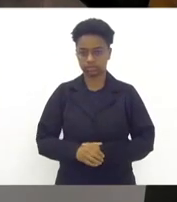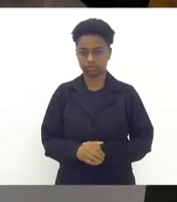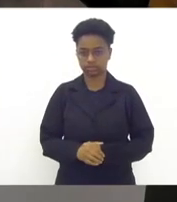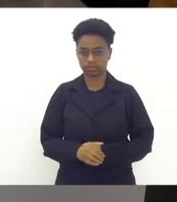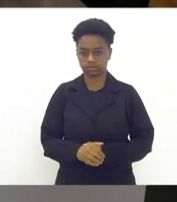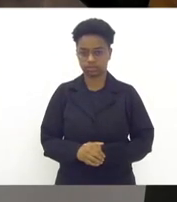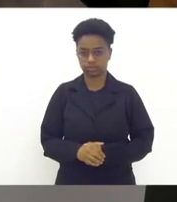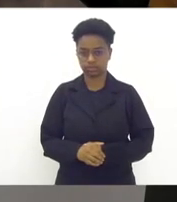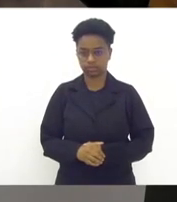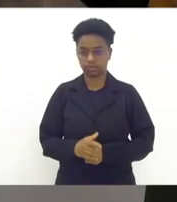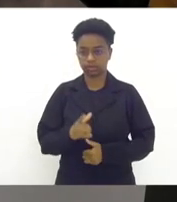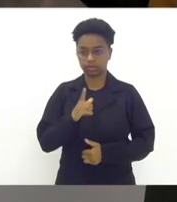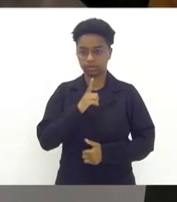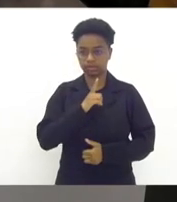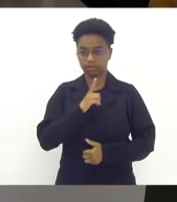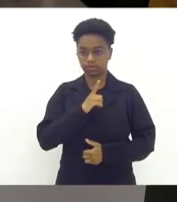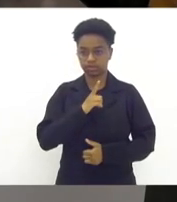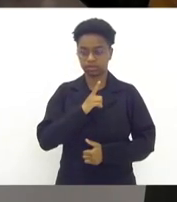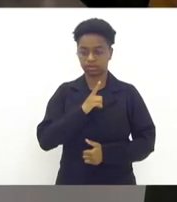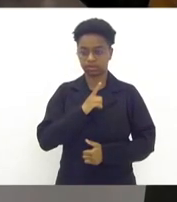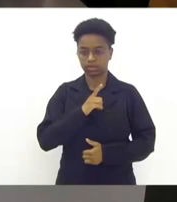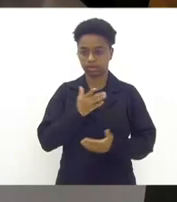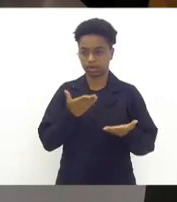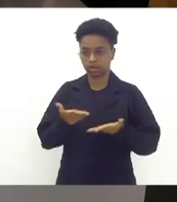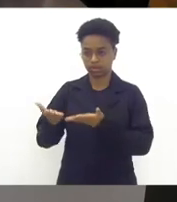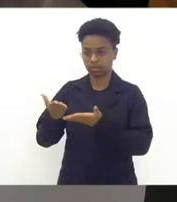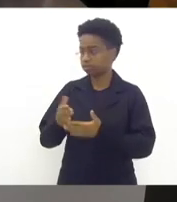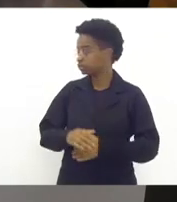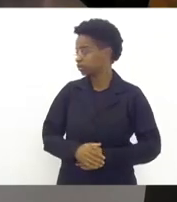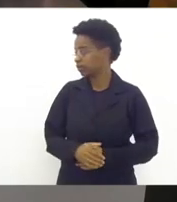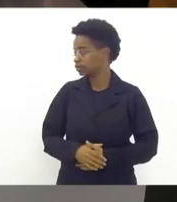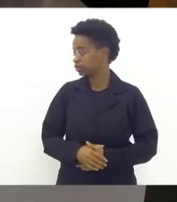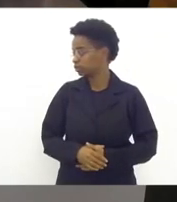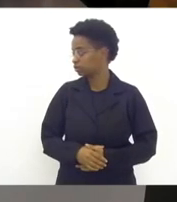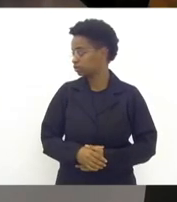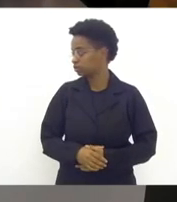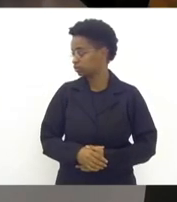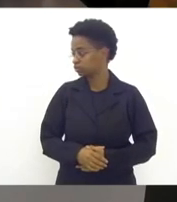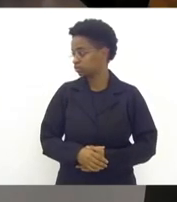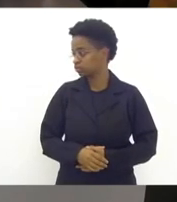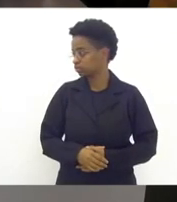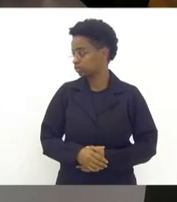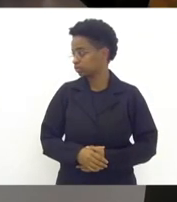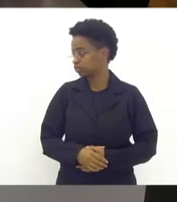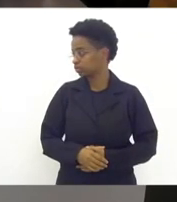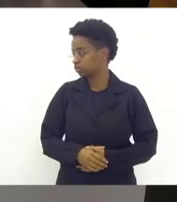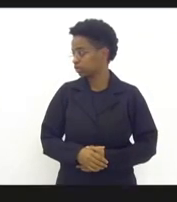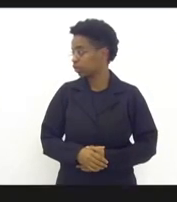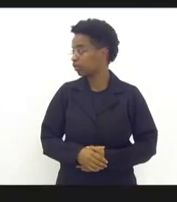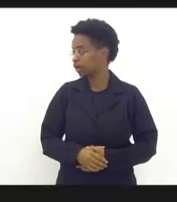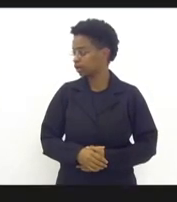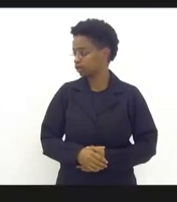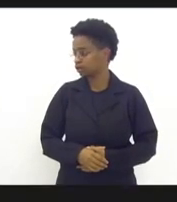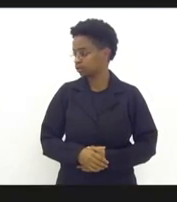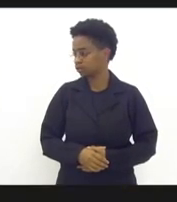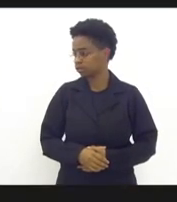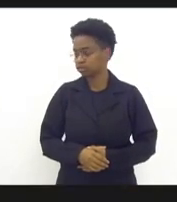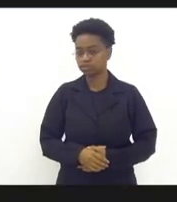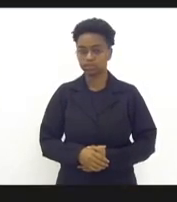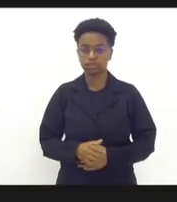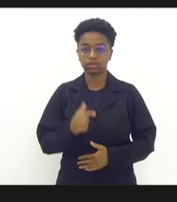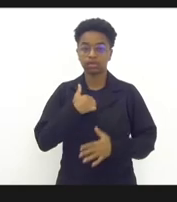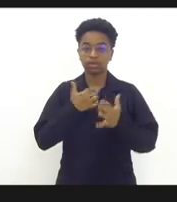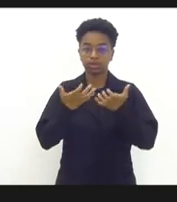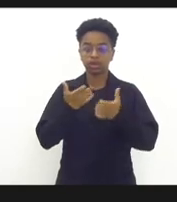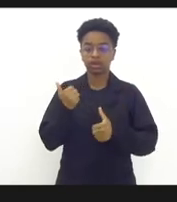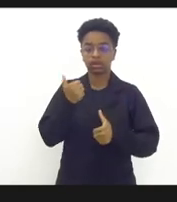senhor tem a palavra. Muito obrigado, senhora presidente. É que Vossa Excelência esqueceu de me perguntar se eu gostaria de fazer